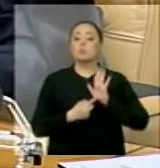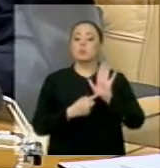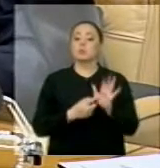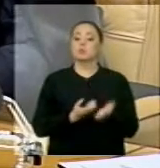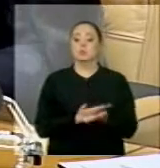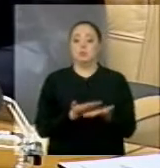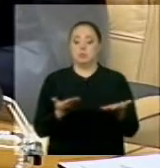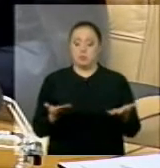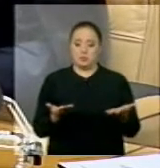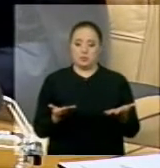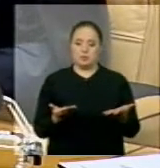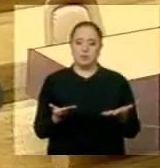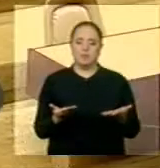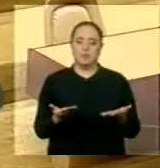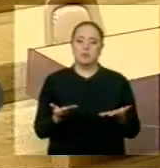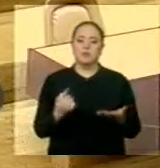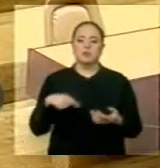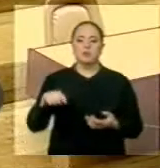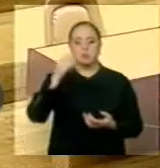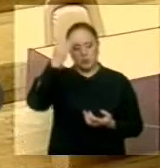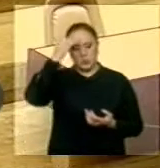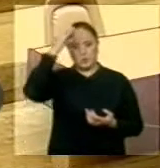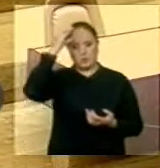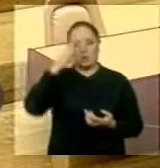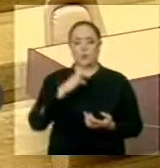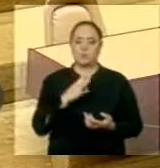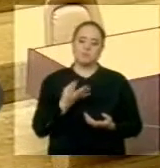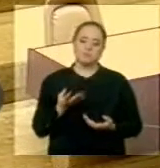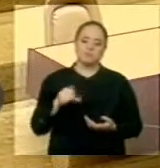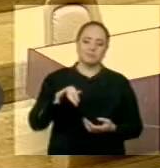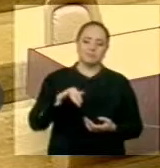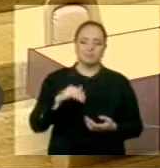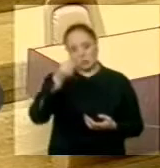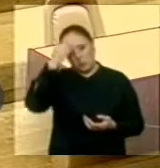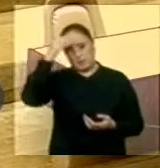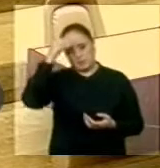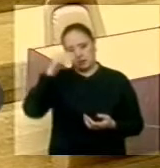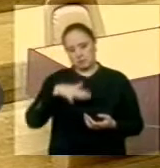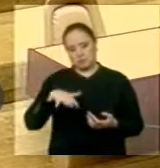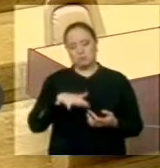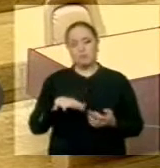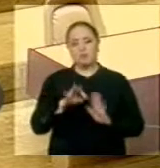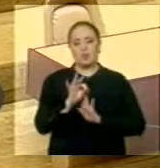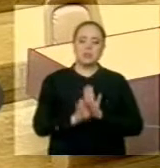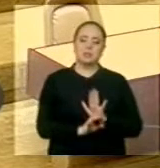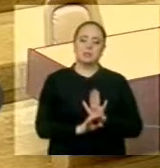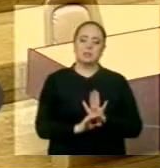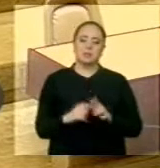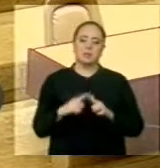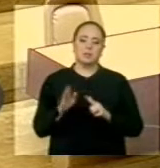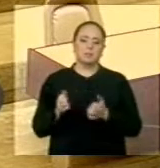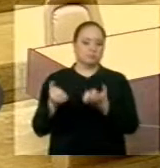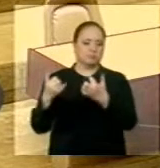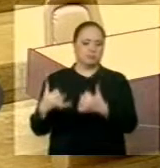trazendo à colação o conhecimento parcial desta demanda, eis que já restou